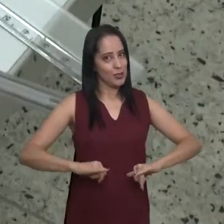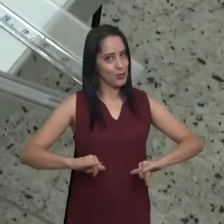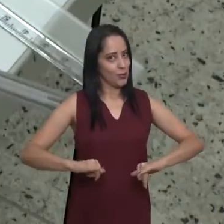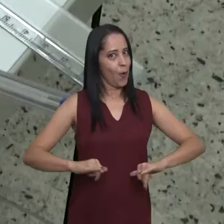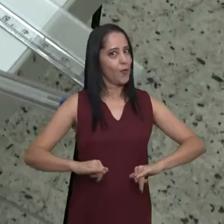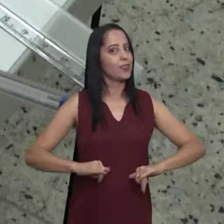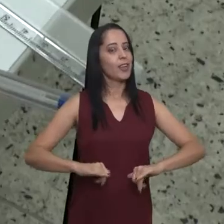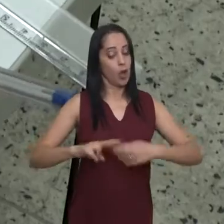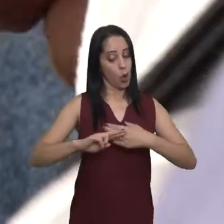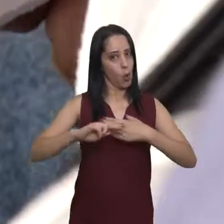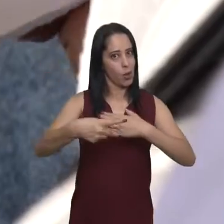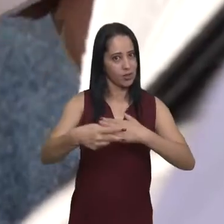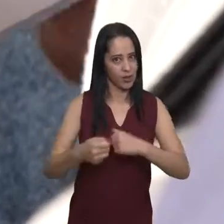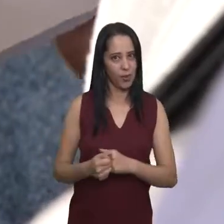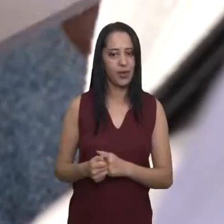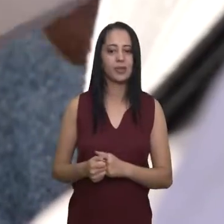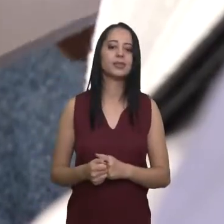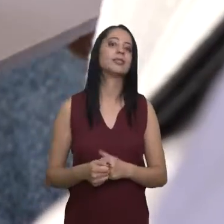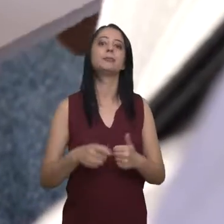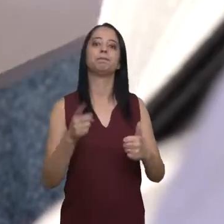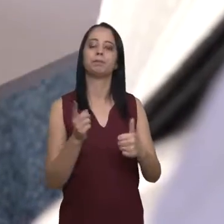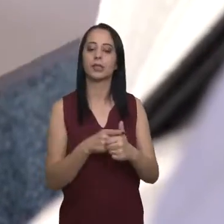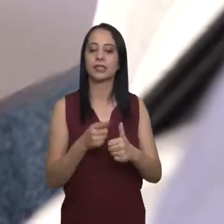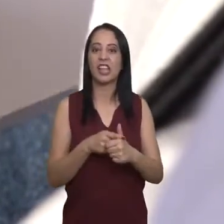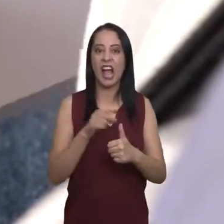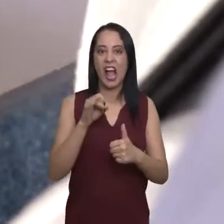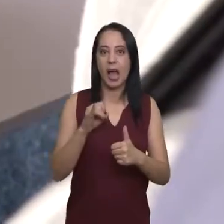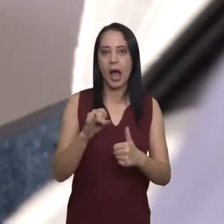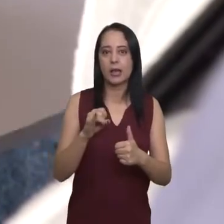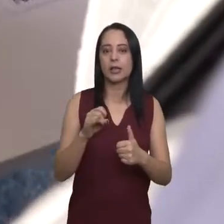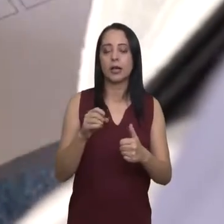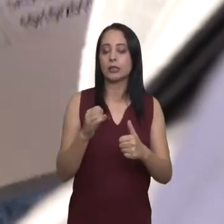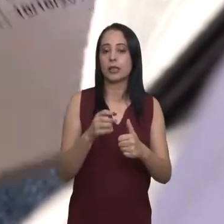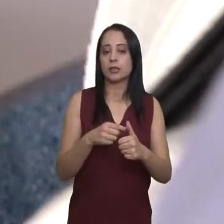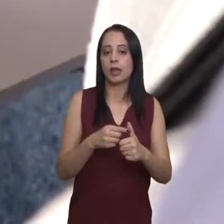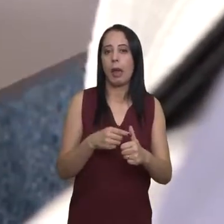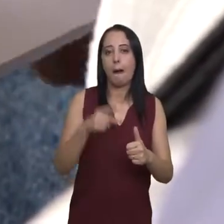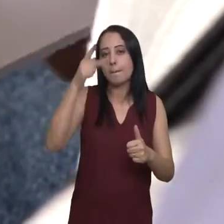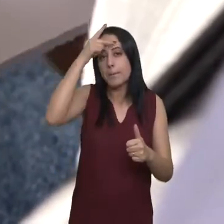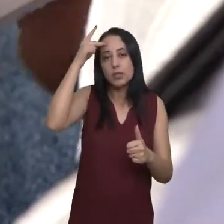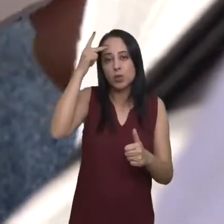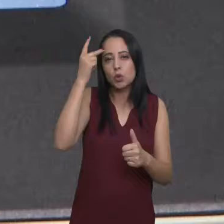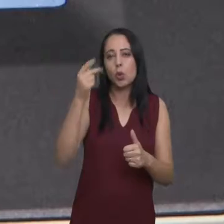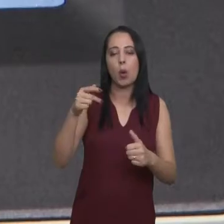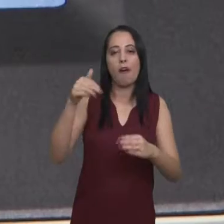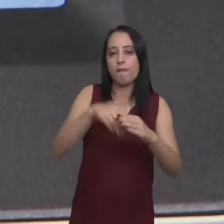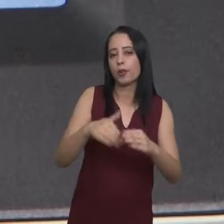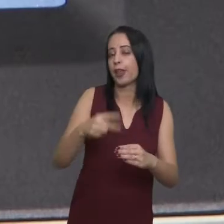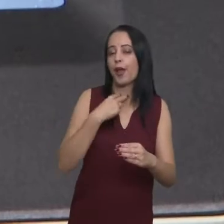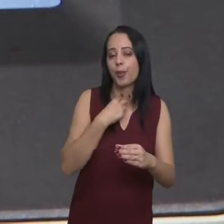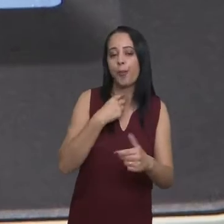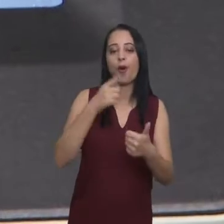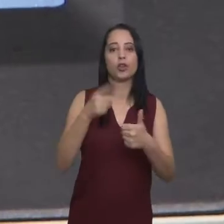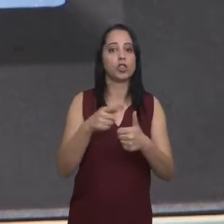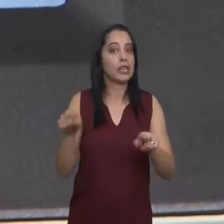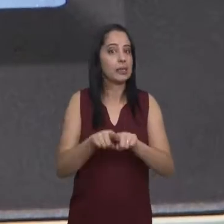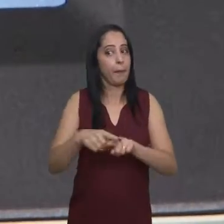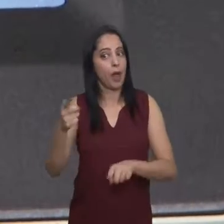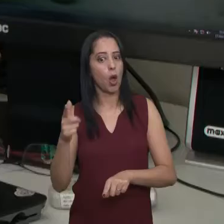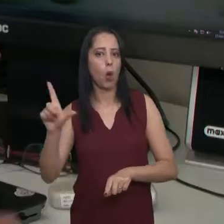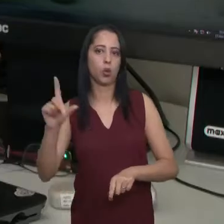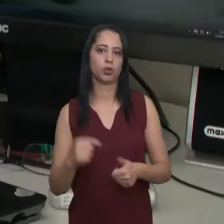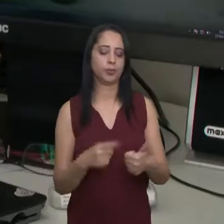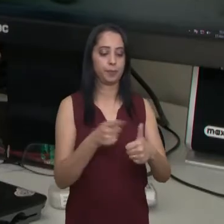sofrer penalidades. Além de ficar impedido de votar nas eleições de outubro, o eleitor pode perder outros